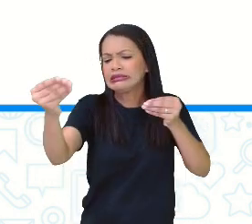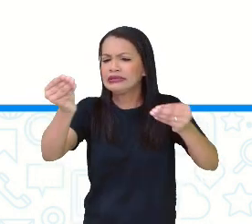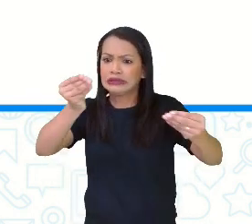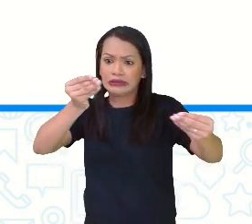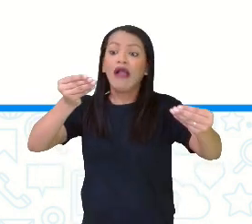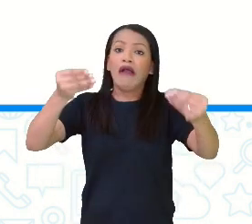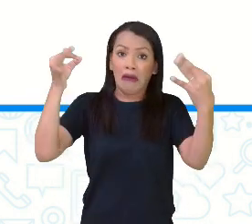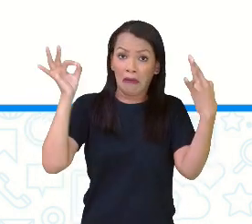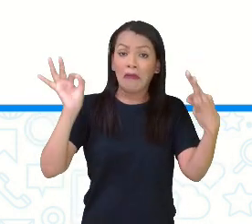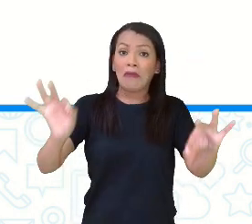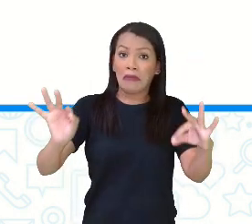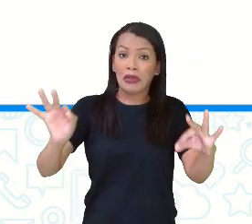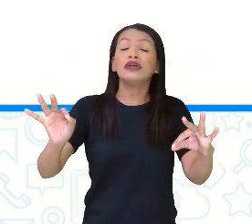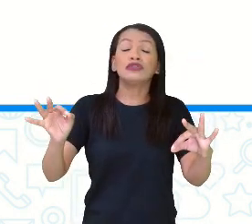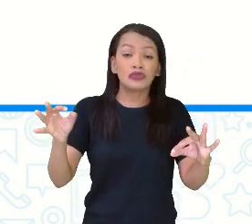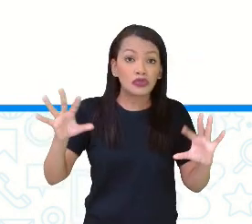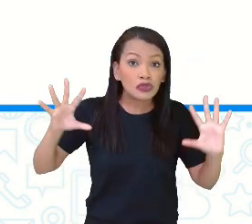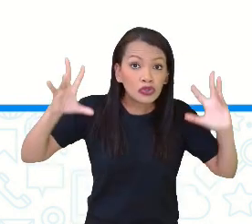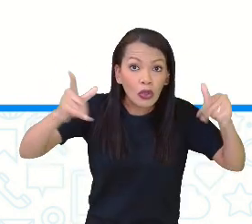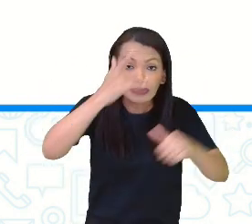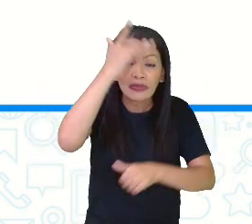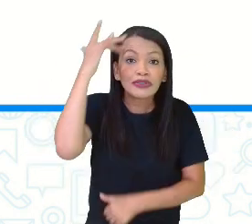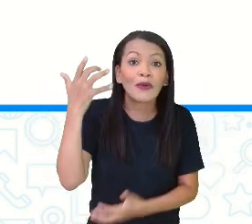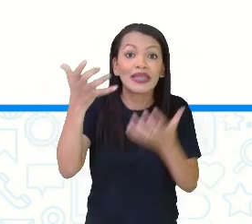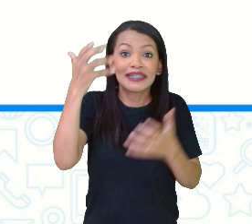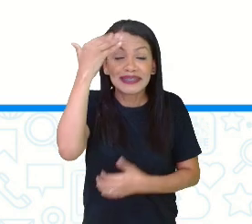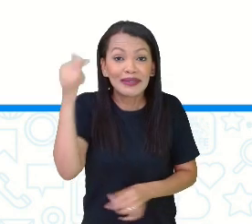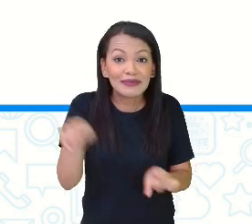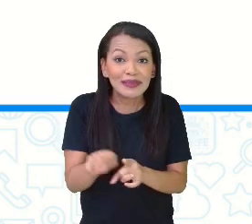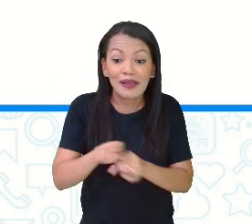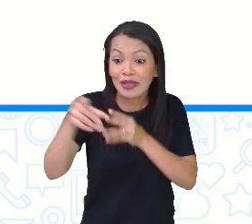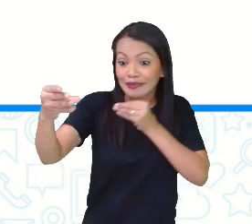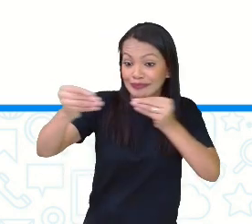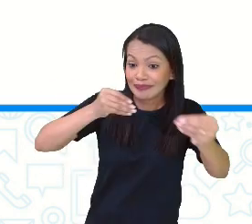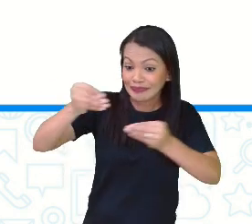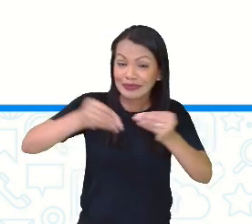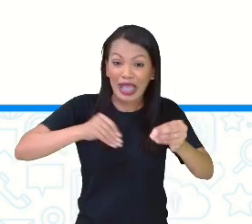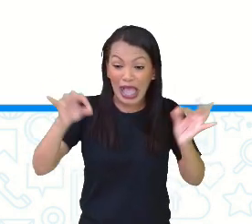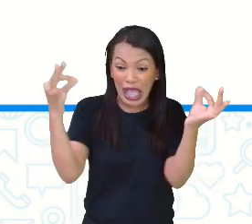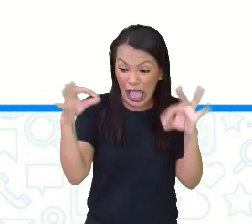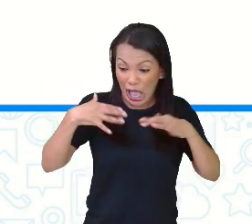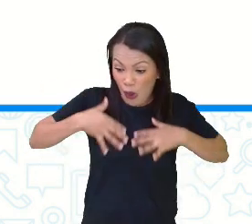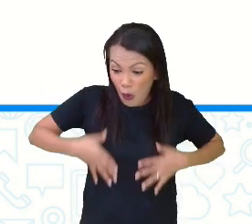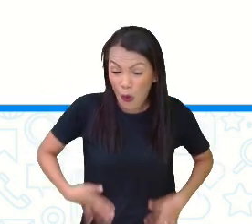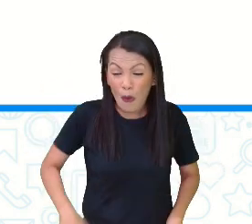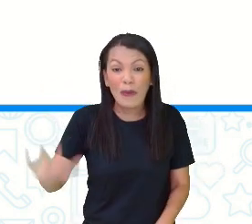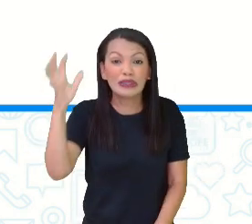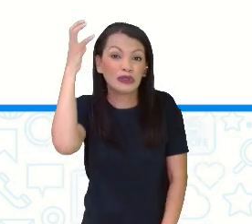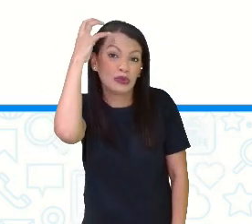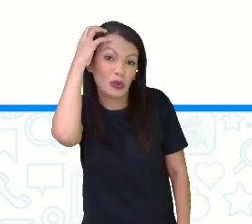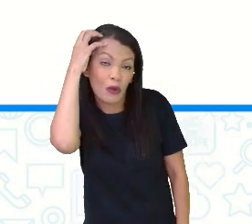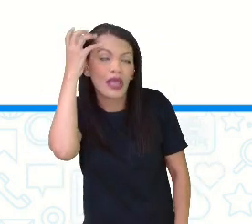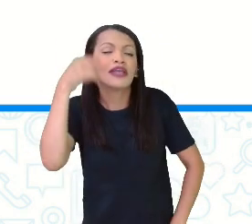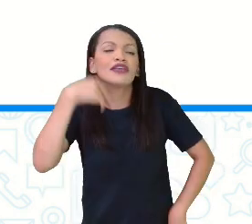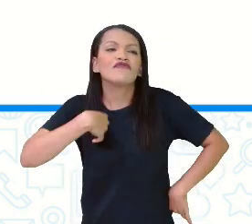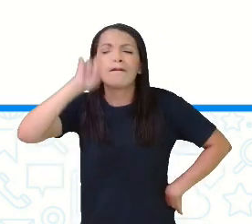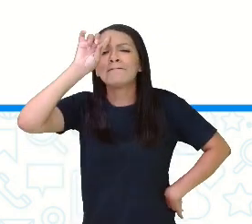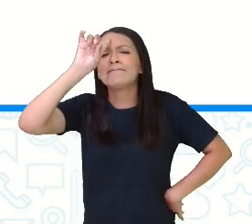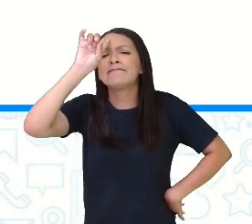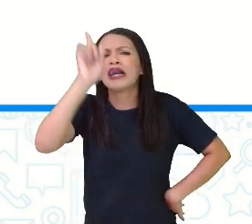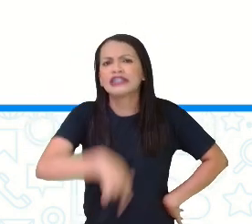todos também desejavam saber, por esse meio, se seus vizinhos ou amigos eram tolos. Mandarei meu